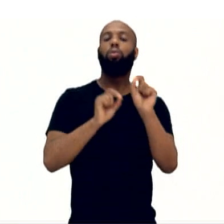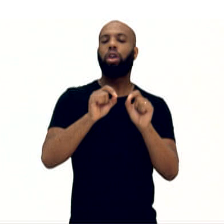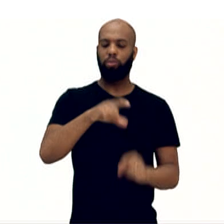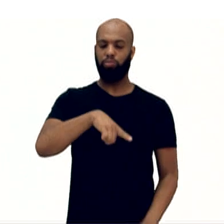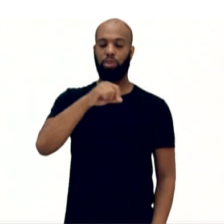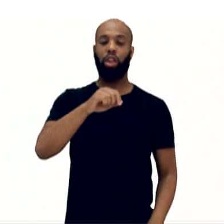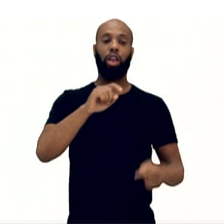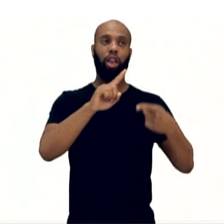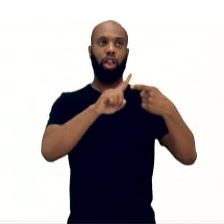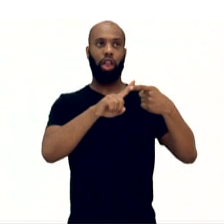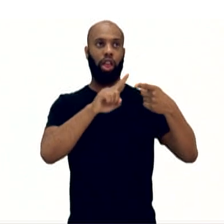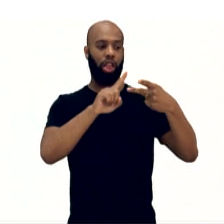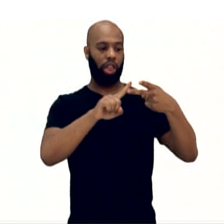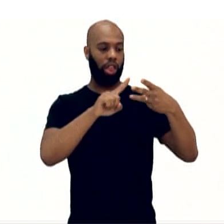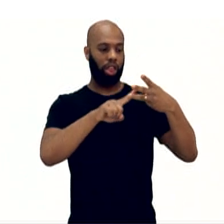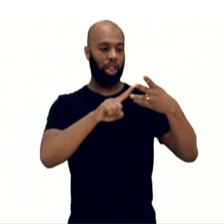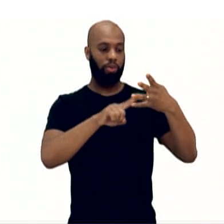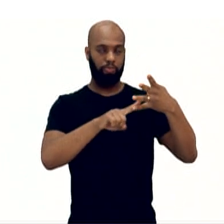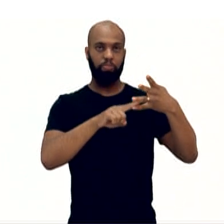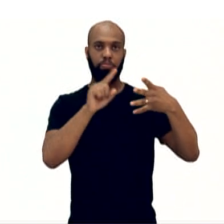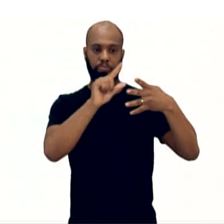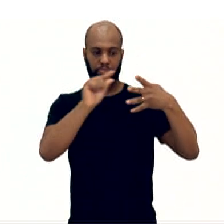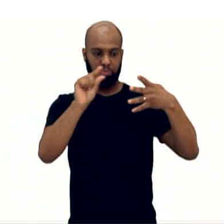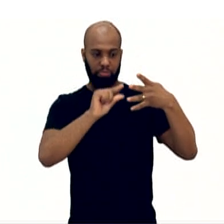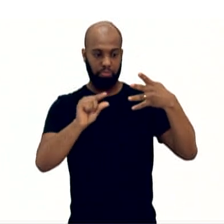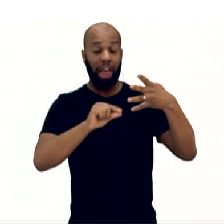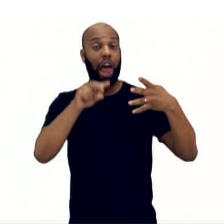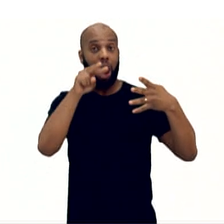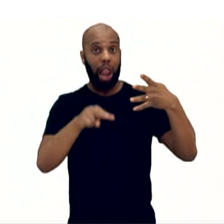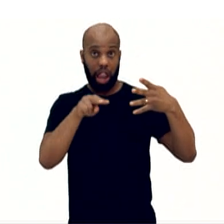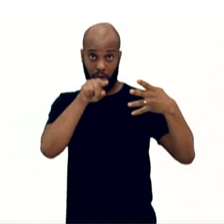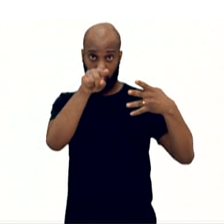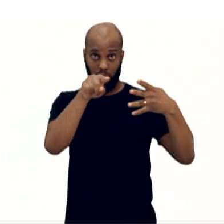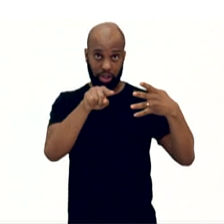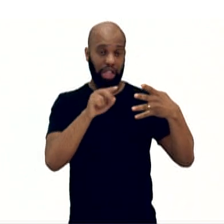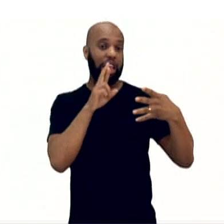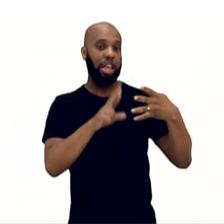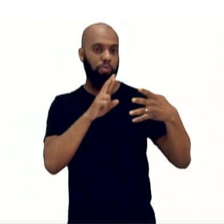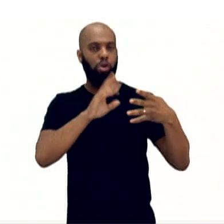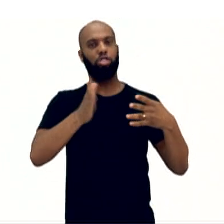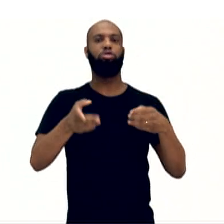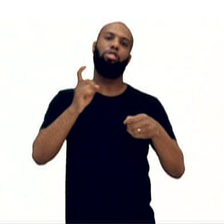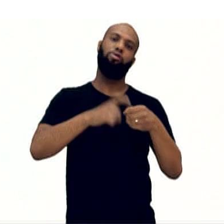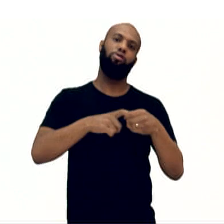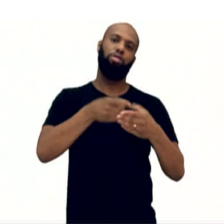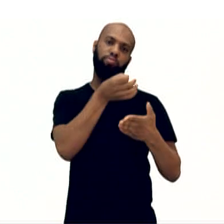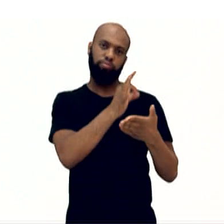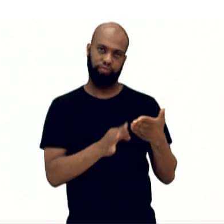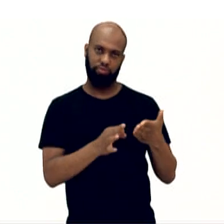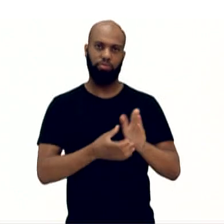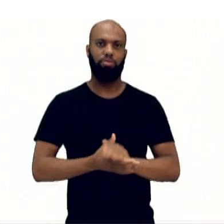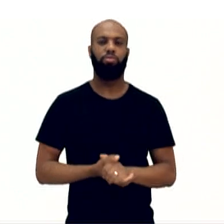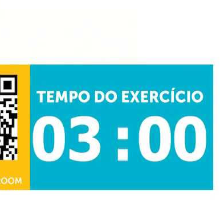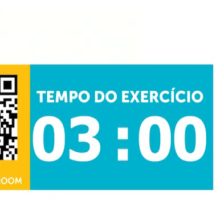opções A, B, C e D, façam a leitura, respondam e a gente já volta com a correção.